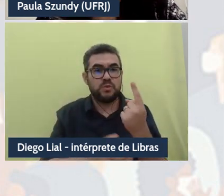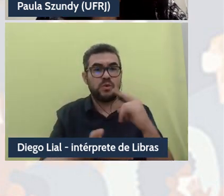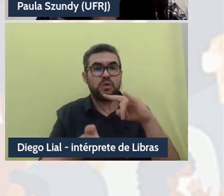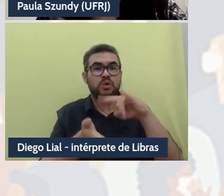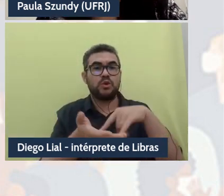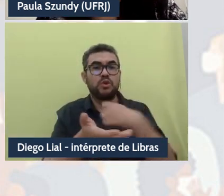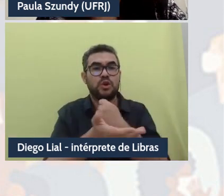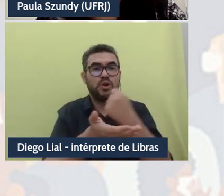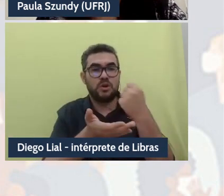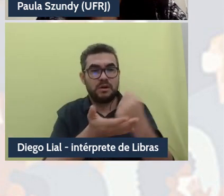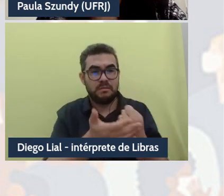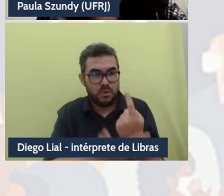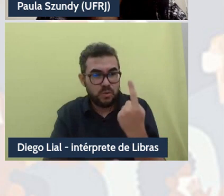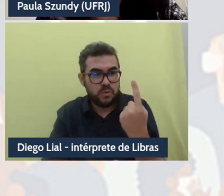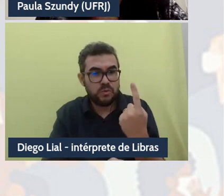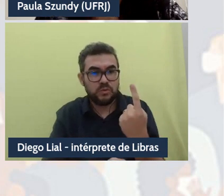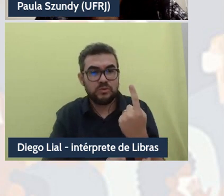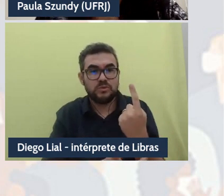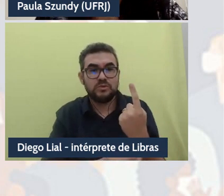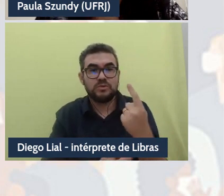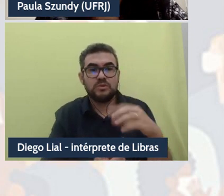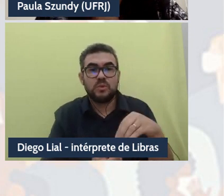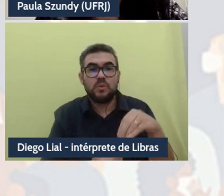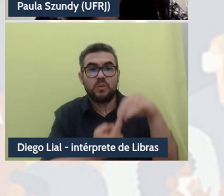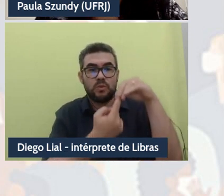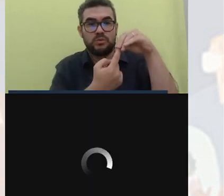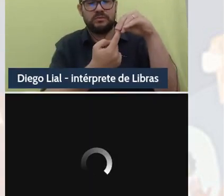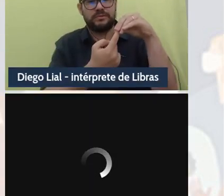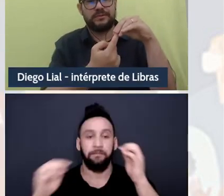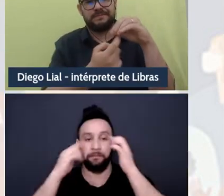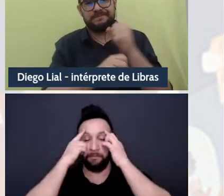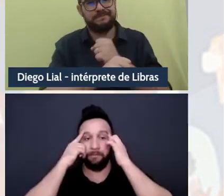currículo único, né?